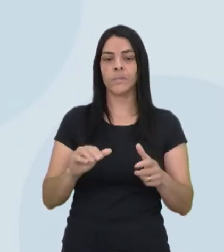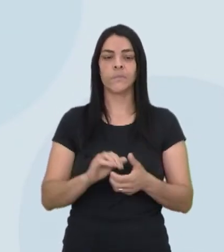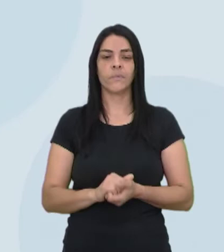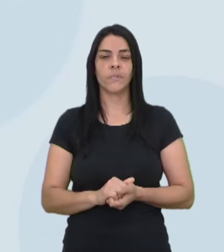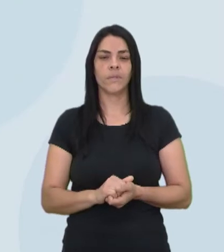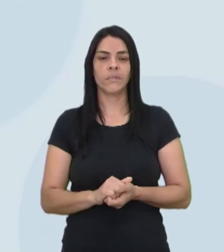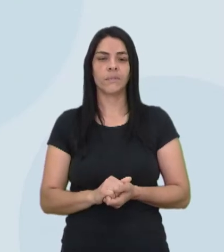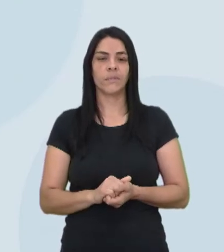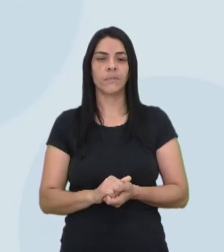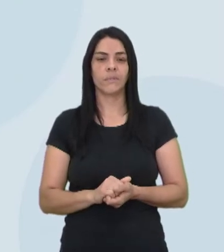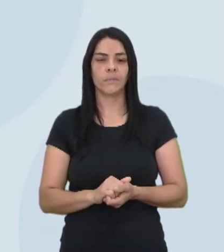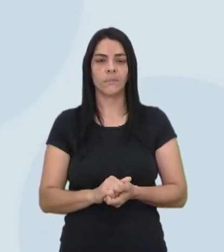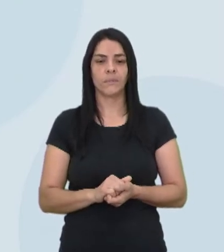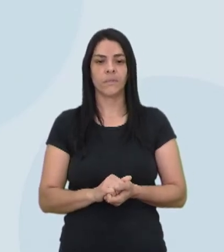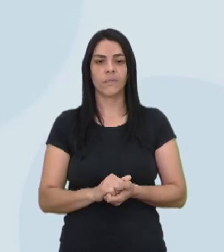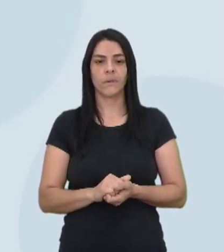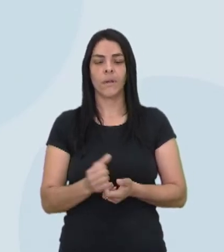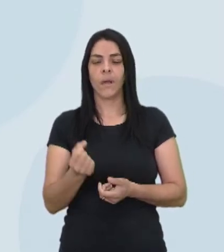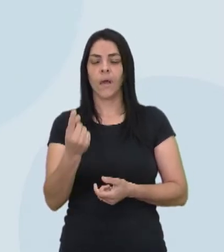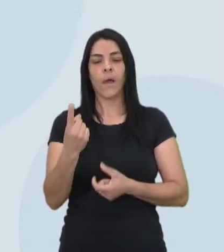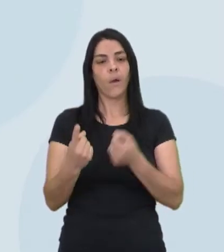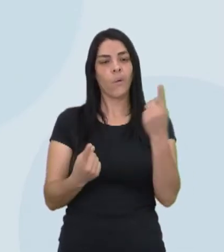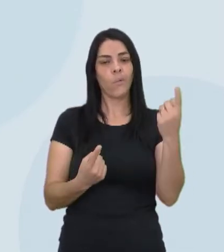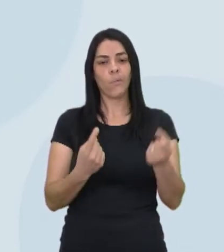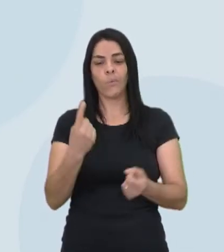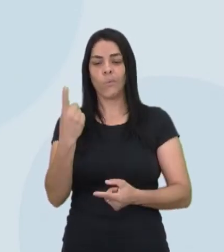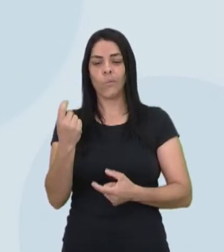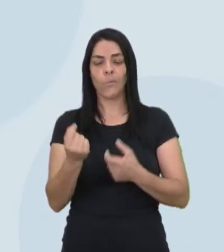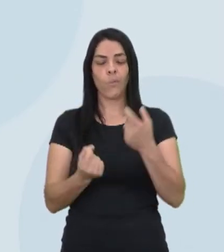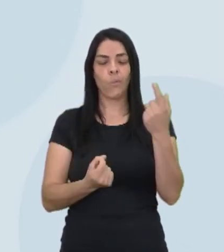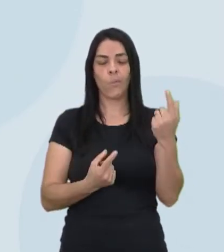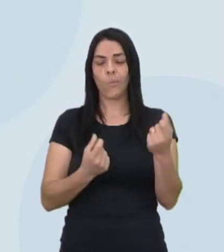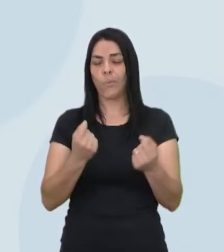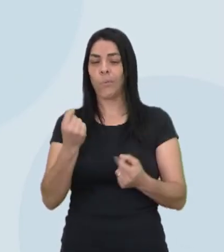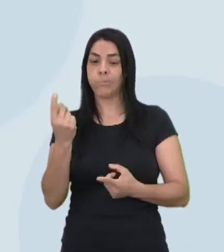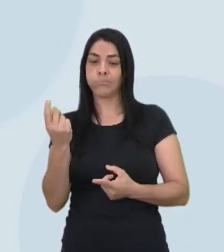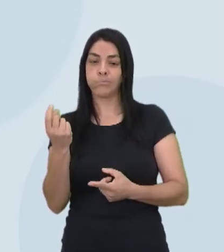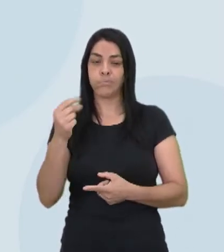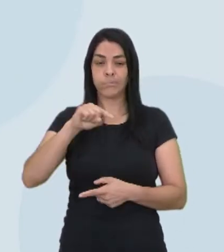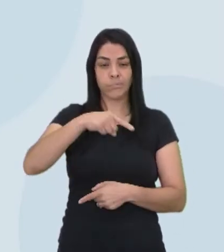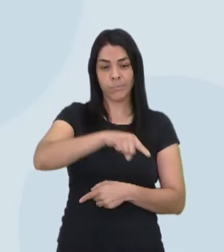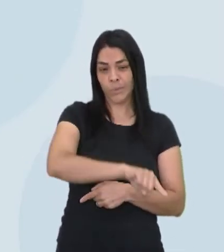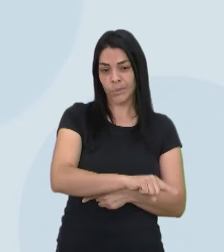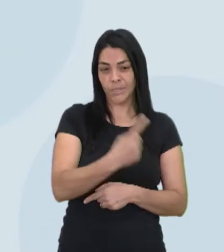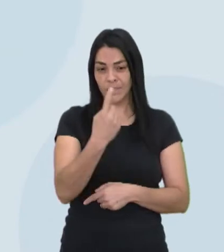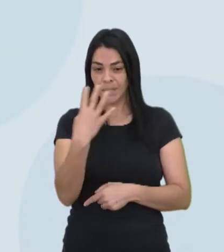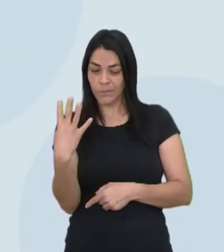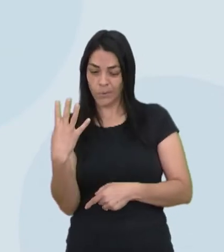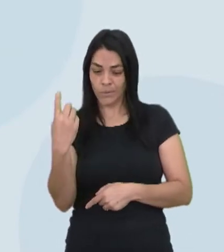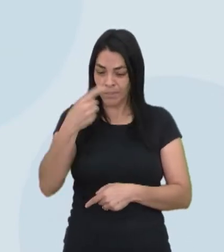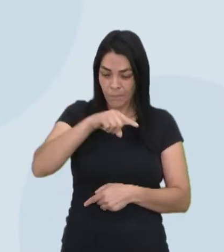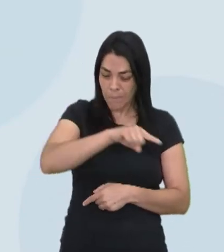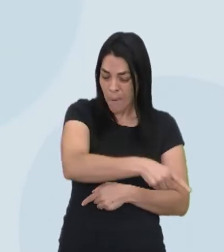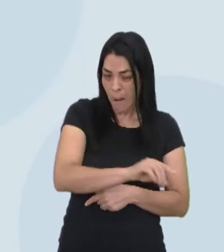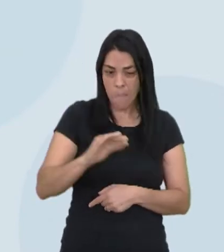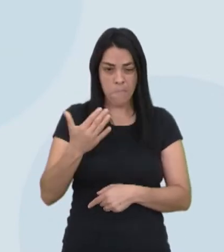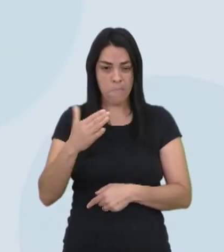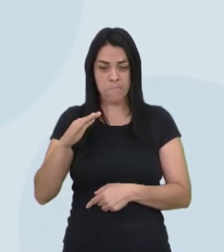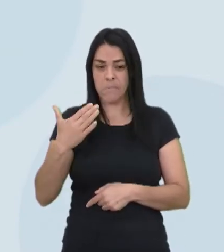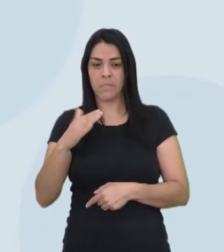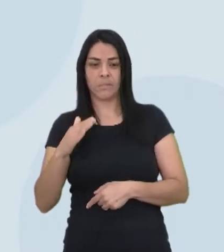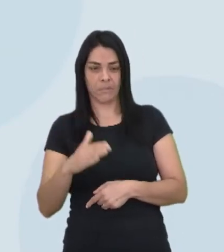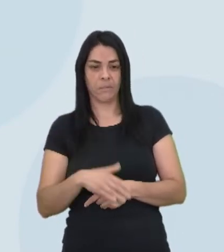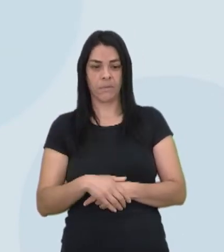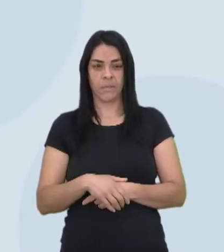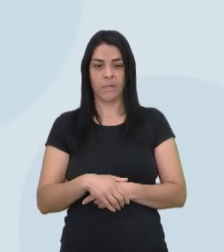de alguns milhões, aí, 14 milhões para ser mais exato, entre a China e